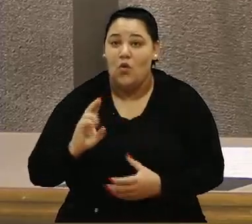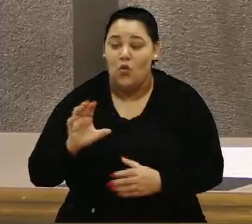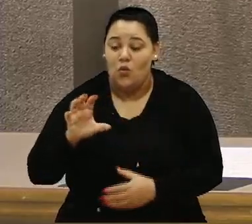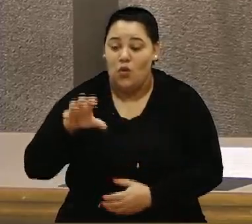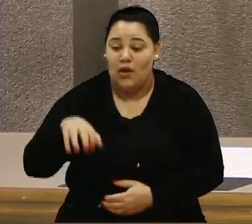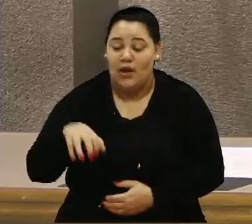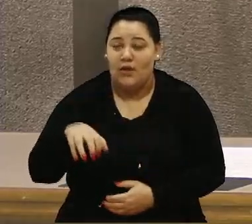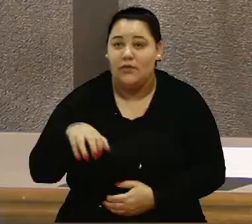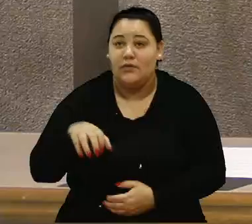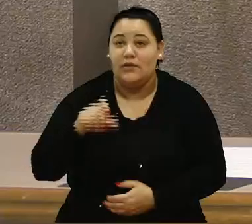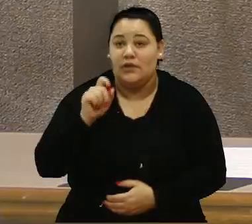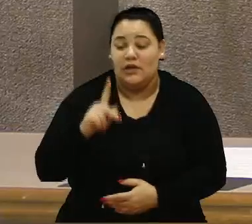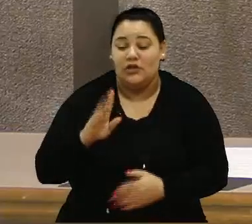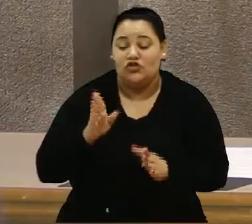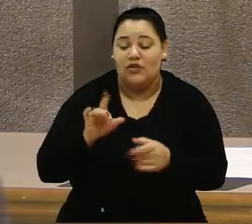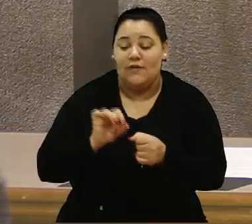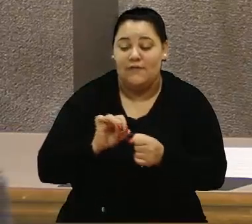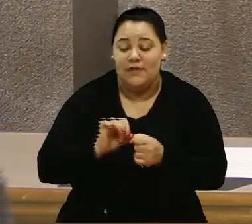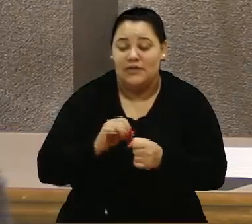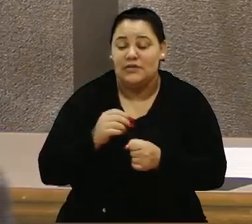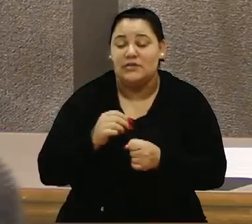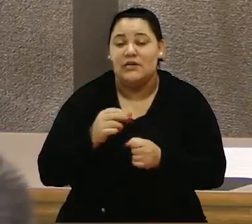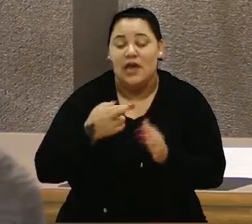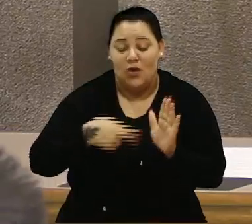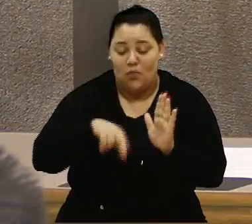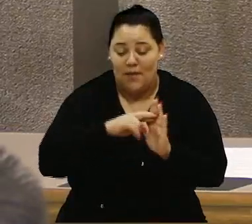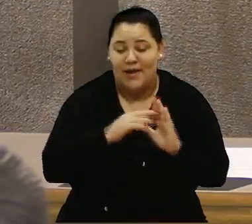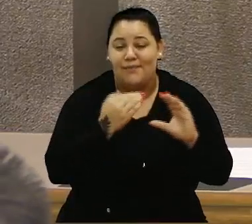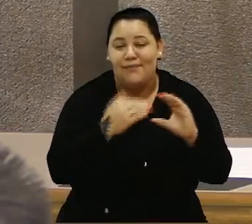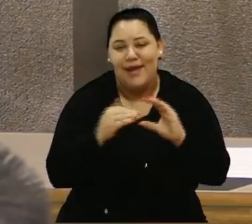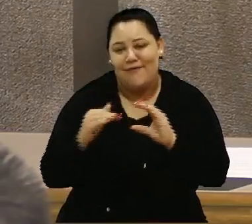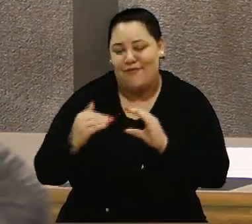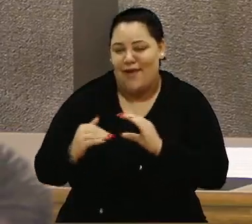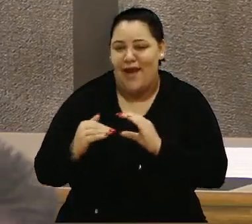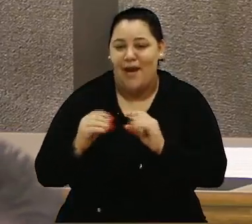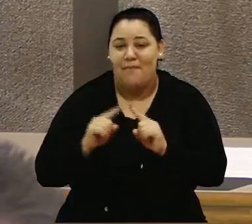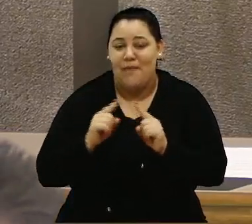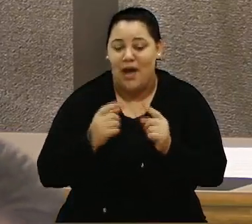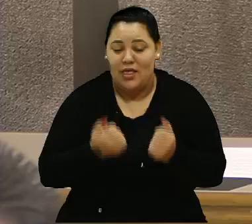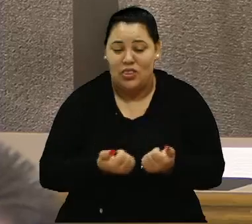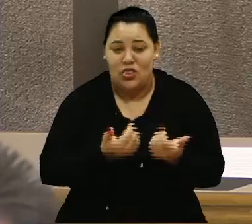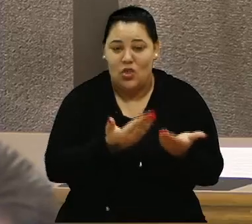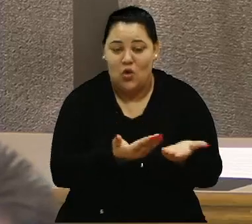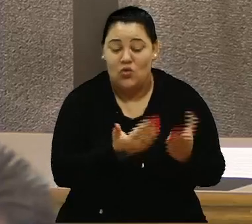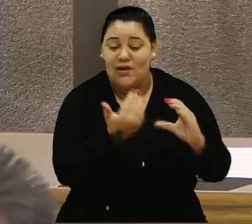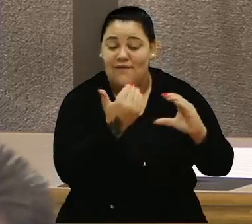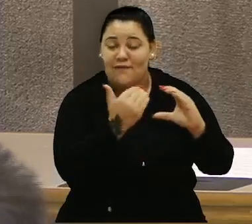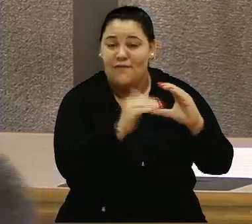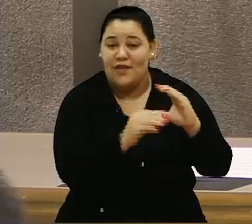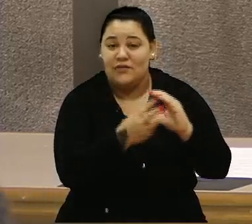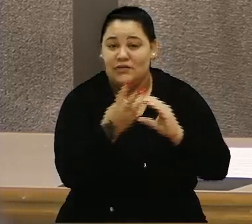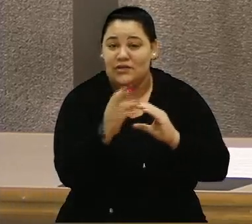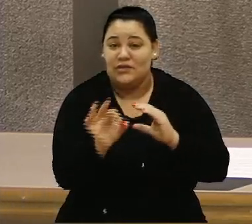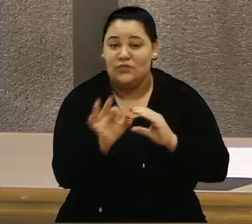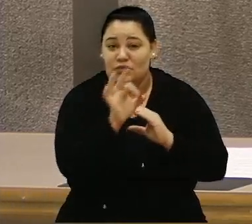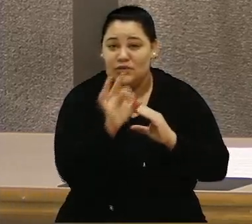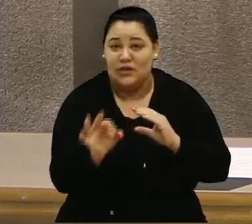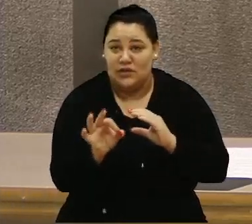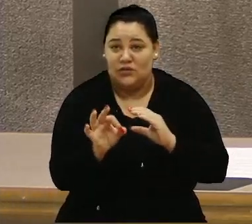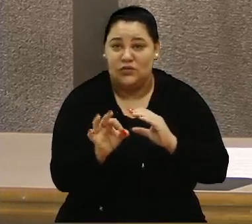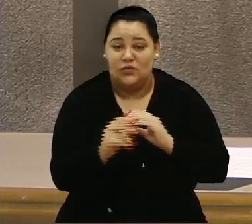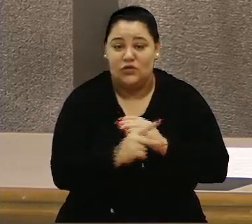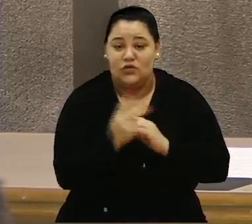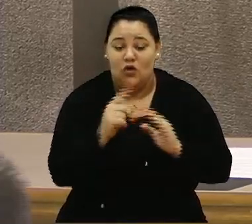destinou, que faça a sua retificativa, que ainda dá tempo, mas que doe, né, destine, melhor dizendo, os 3% para os dois